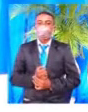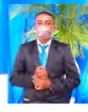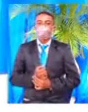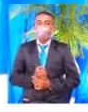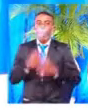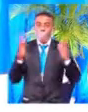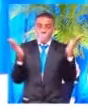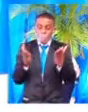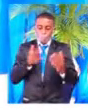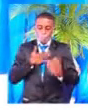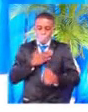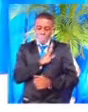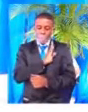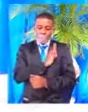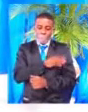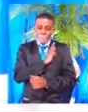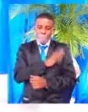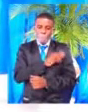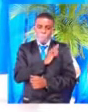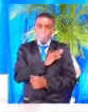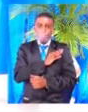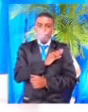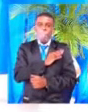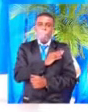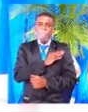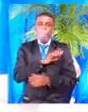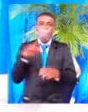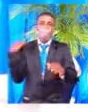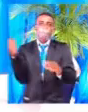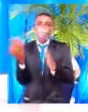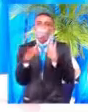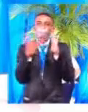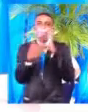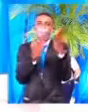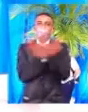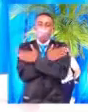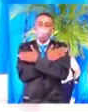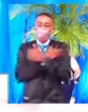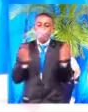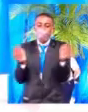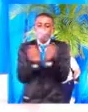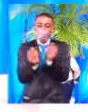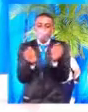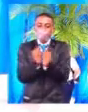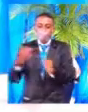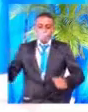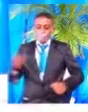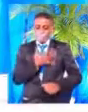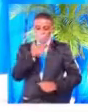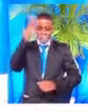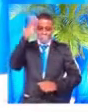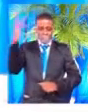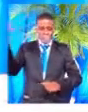permeiam hoje o meu coração figurativo. Sintam-se abraçados, juntos por um novo amanhã.